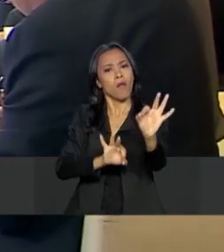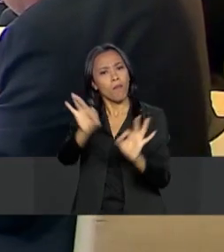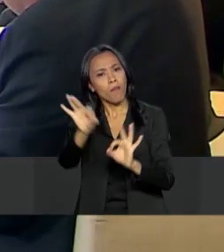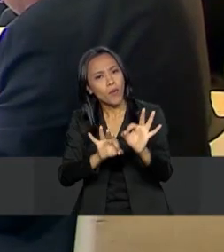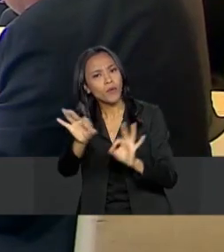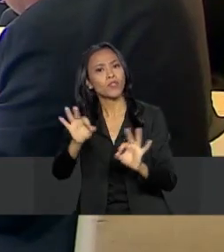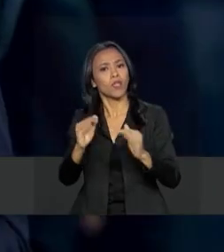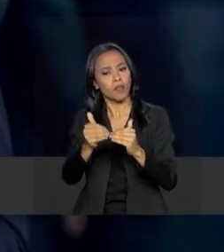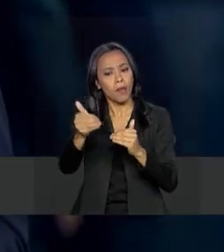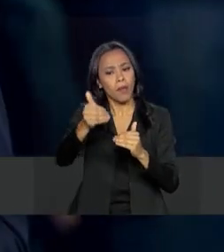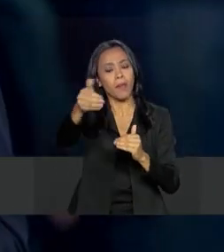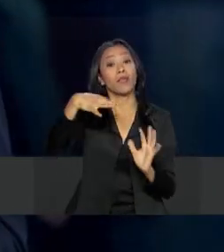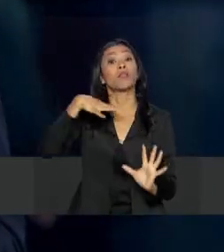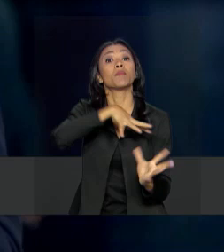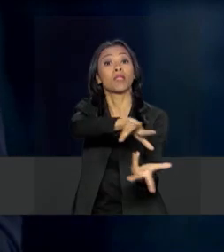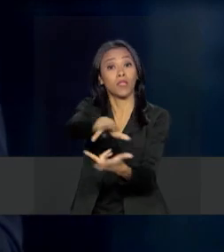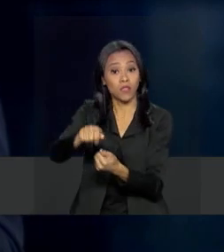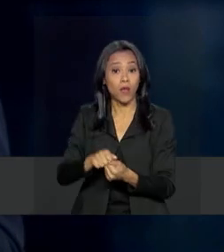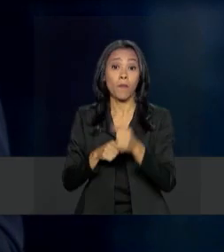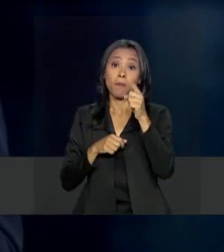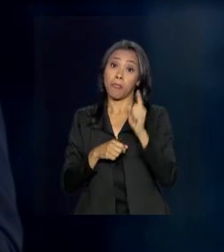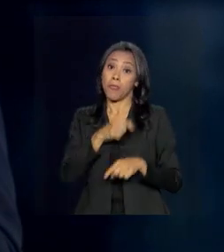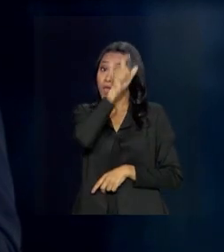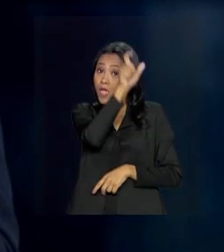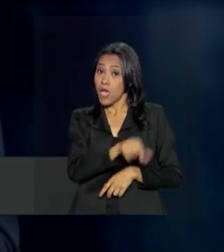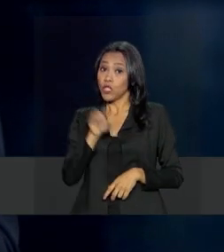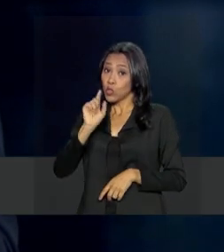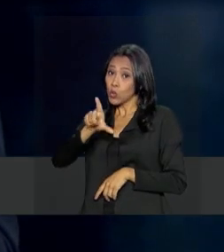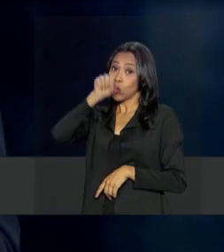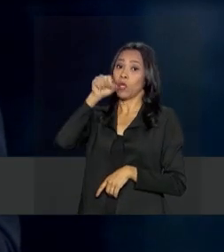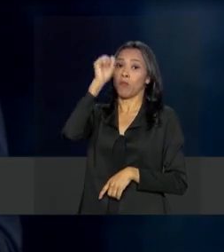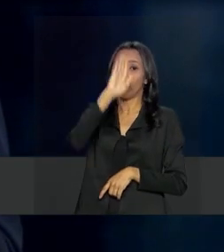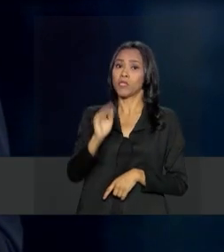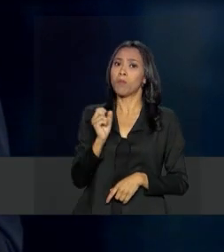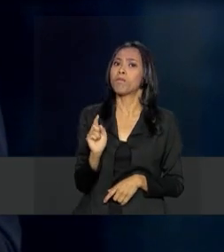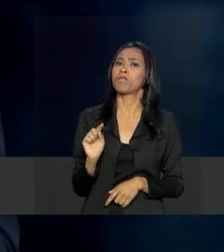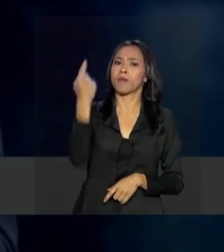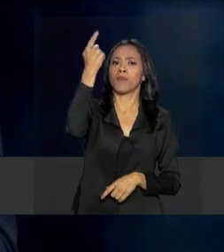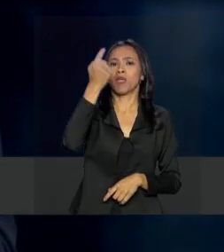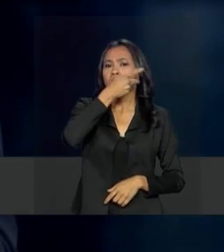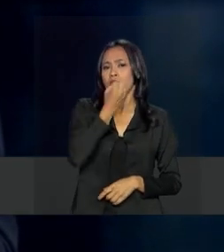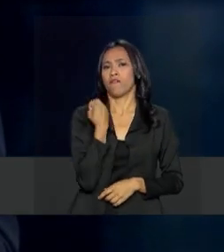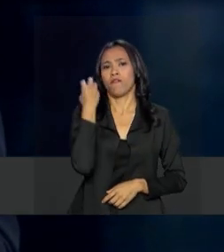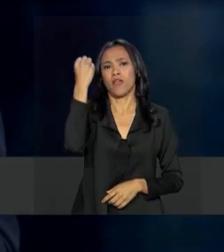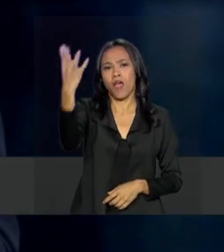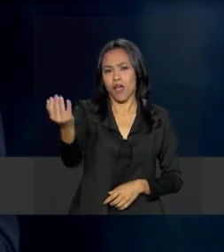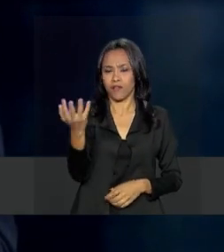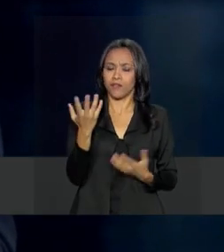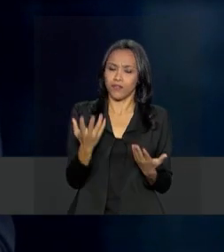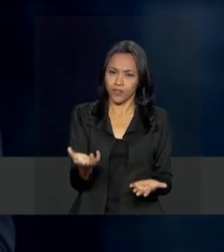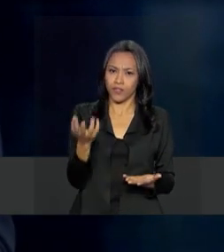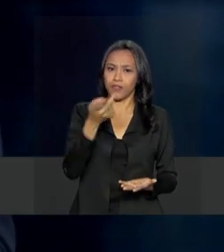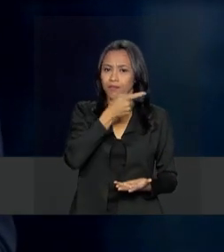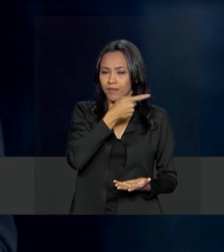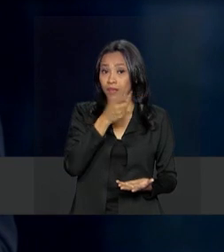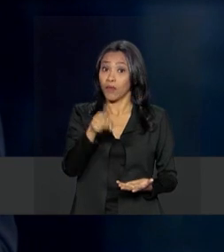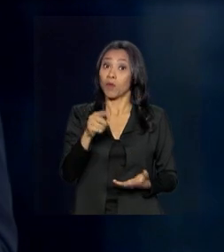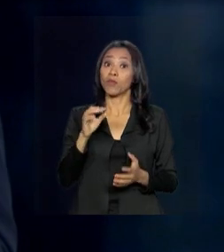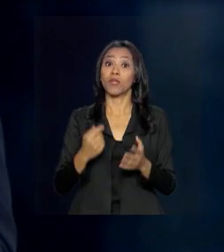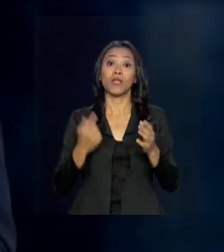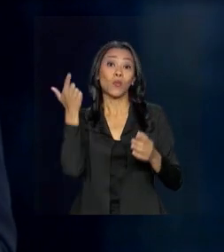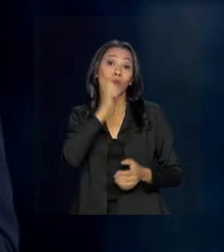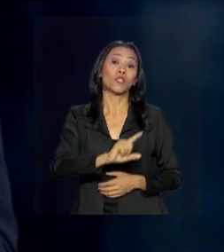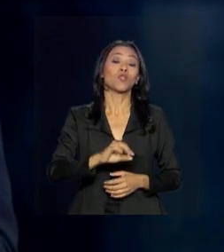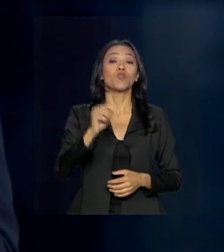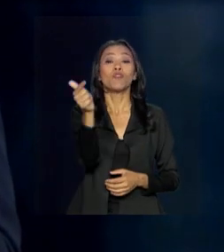e internacional. Benítez escolheu o Brasil para fazer a primeira viagem internacional depois que venceu as eleições do dia 22 de